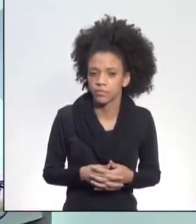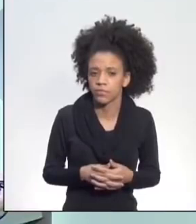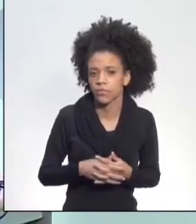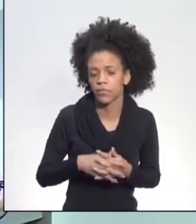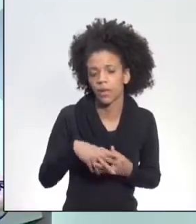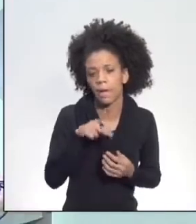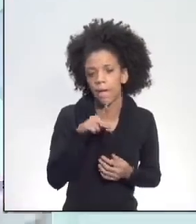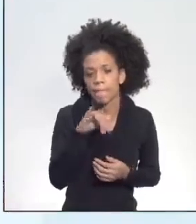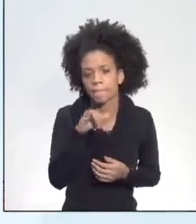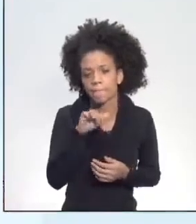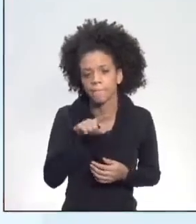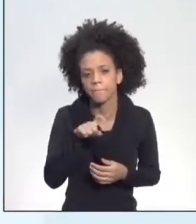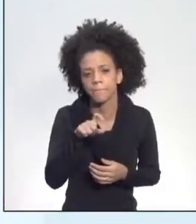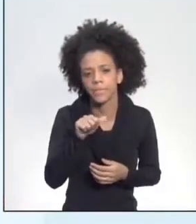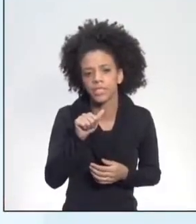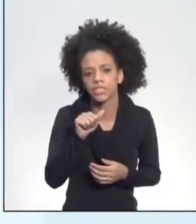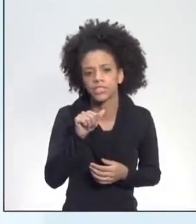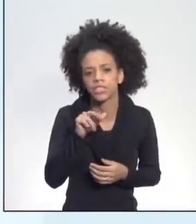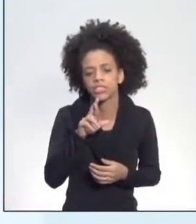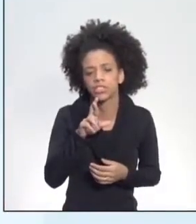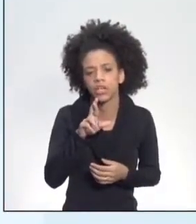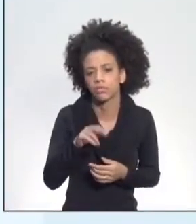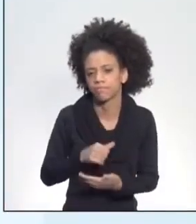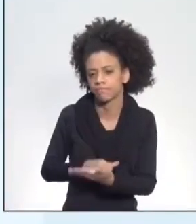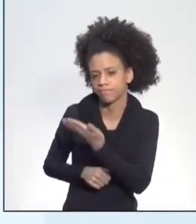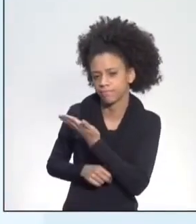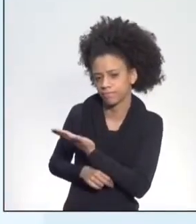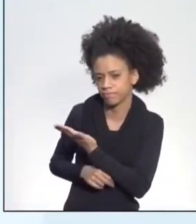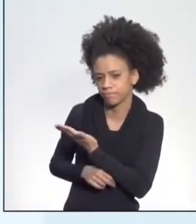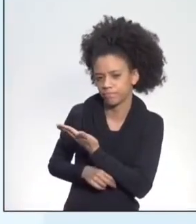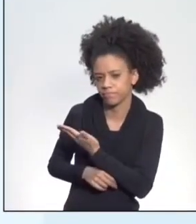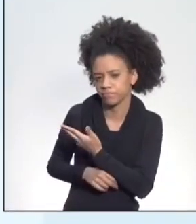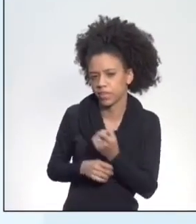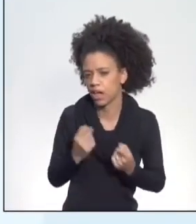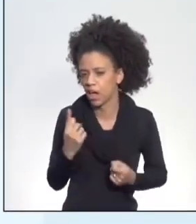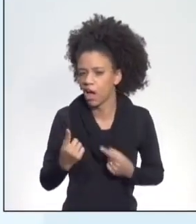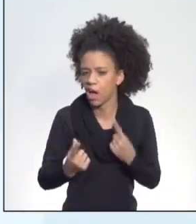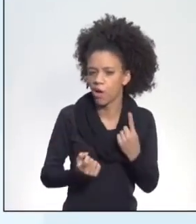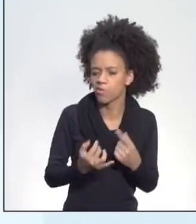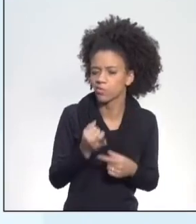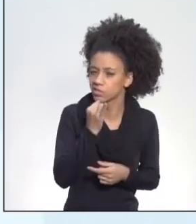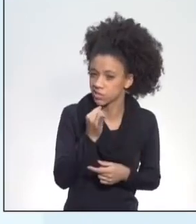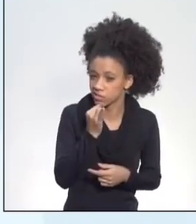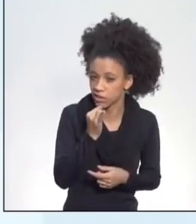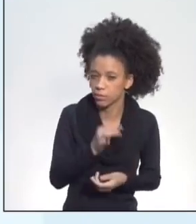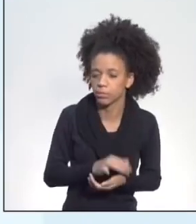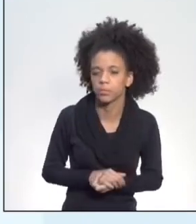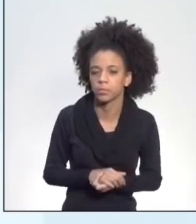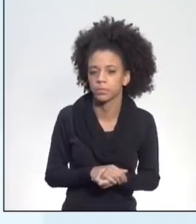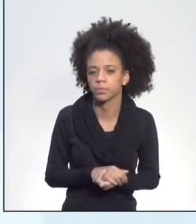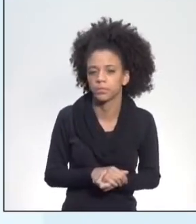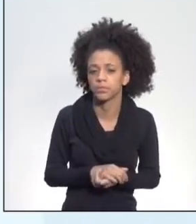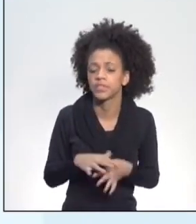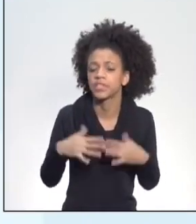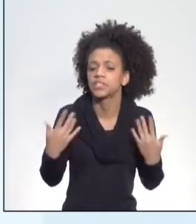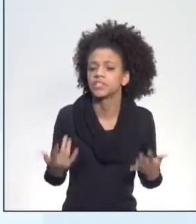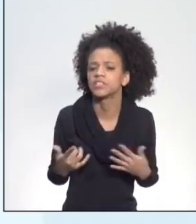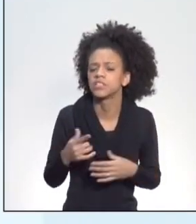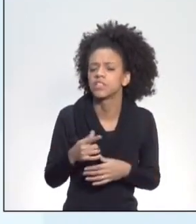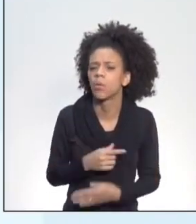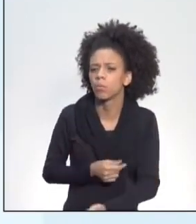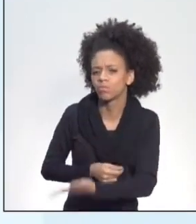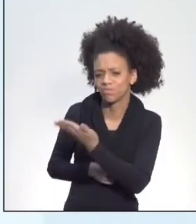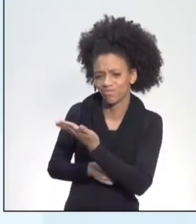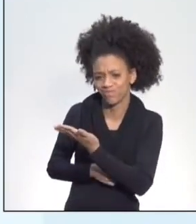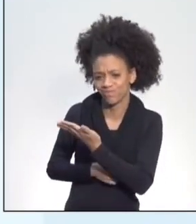Pichação, gente, olha só. Aí vocês veem aí na imagem, né, alguns exemplos de pichação. Tá? Então, a pichação, o que